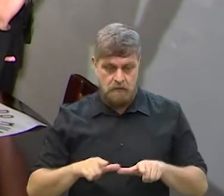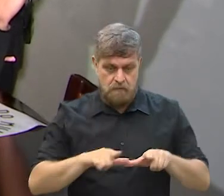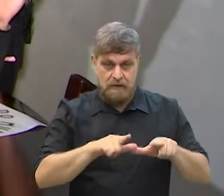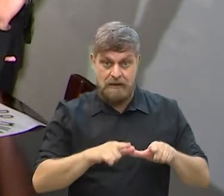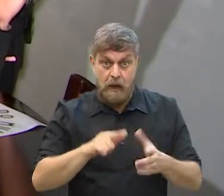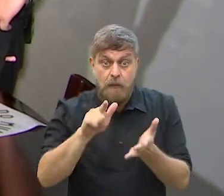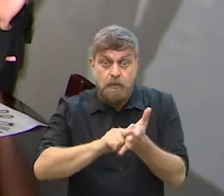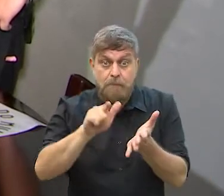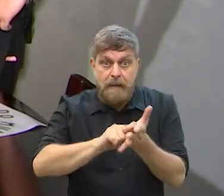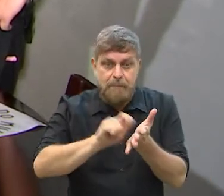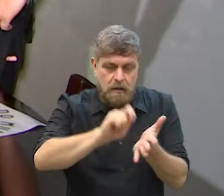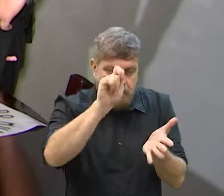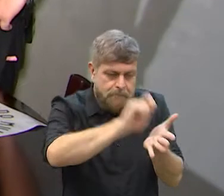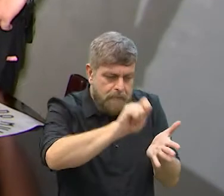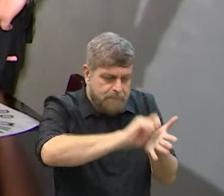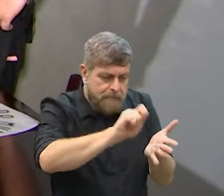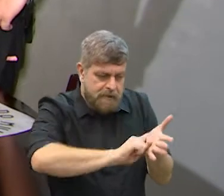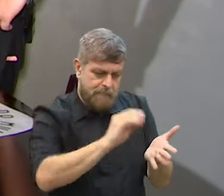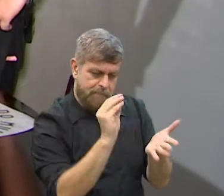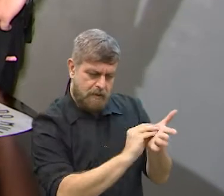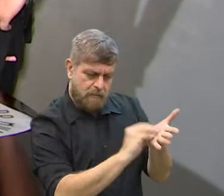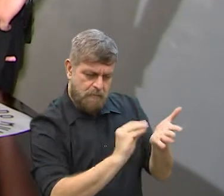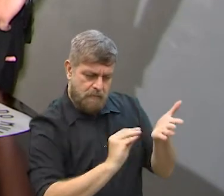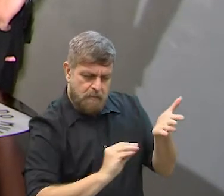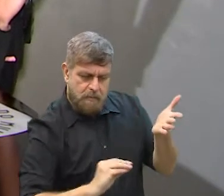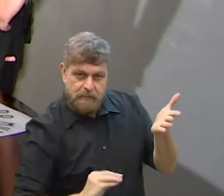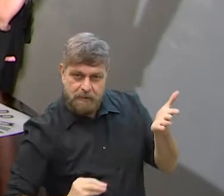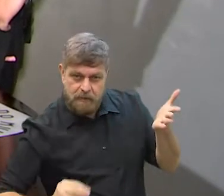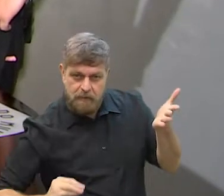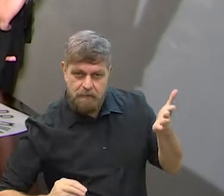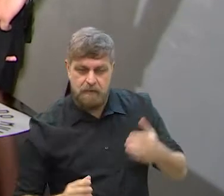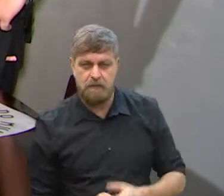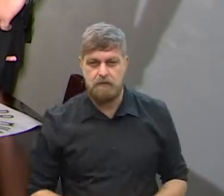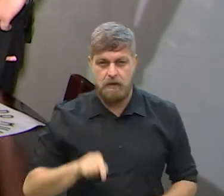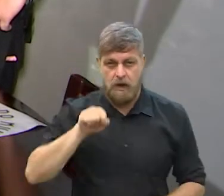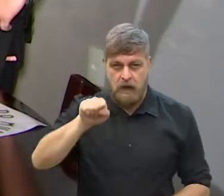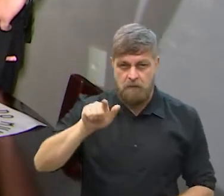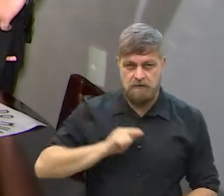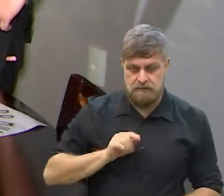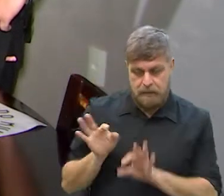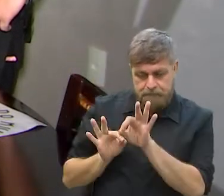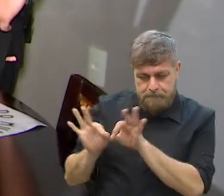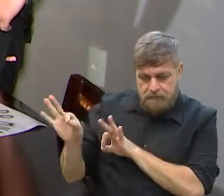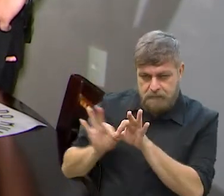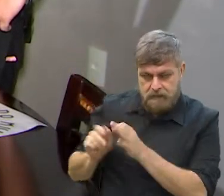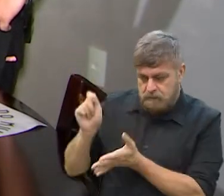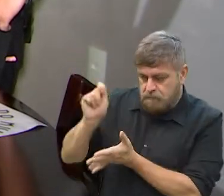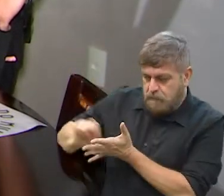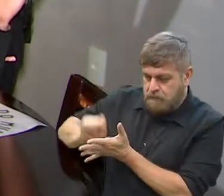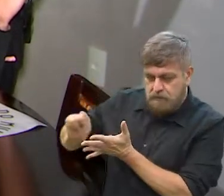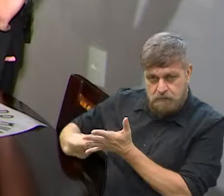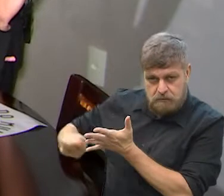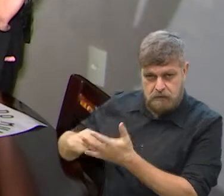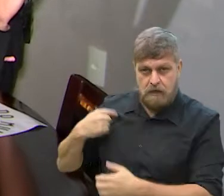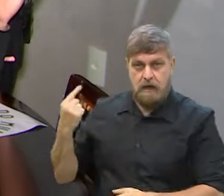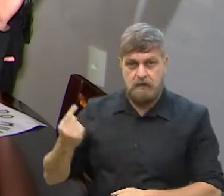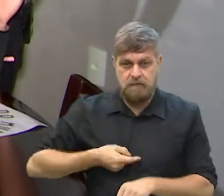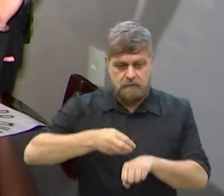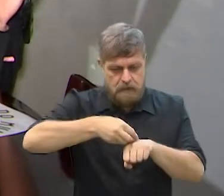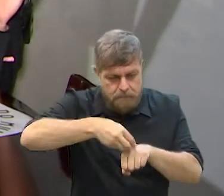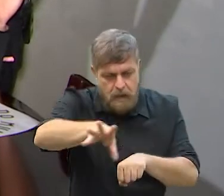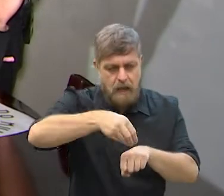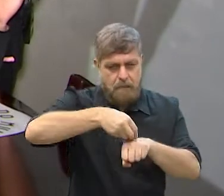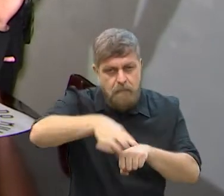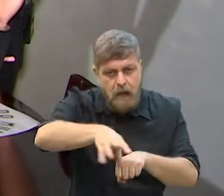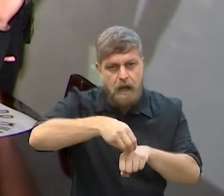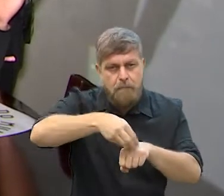pega o caderninho para anotar tudo que vai na nossa receita, mas... Enquanto você está se preparando aí para anotar, a gente vai passar mais dicas,